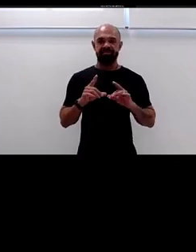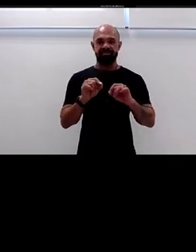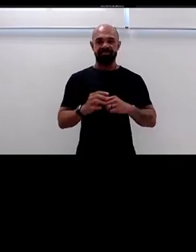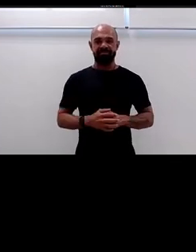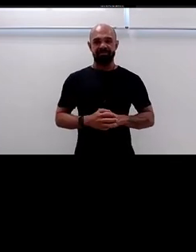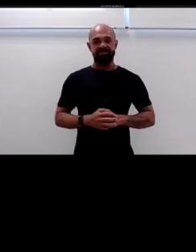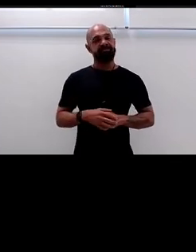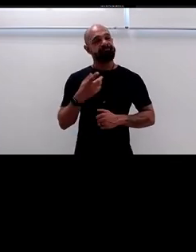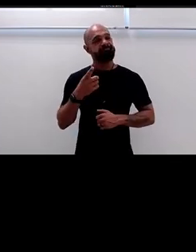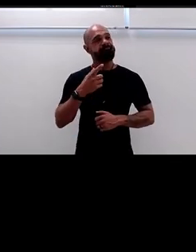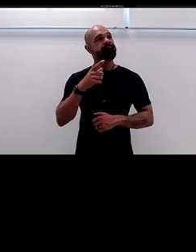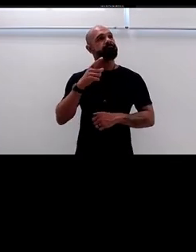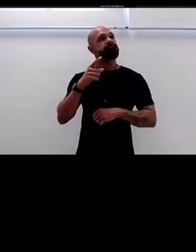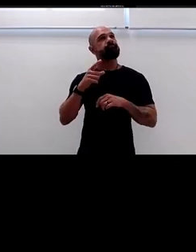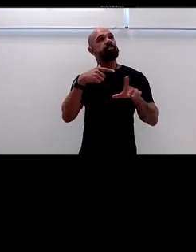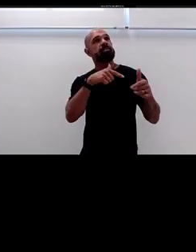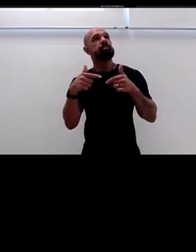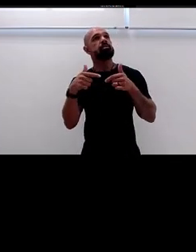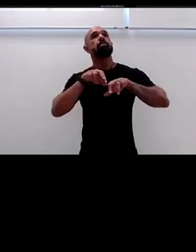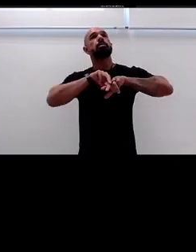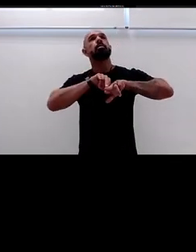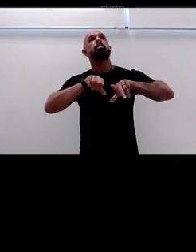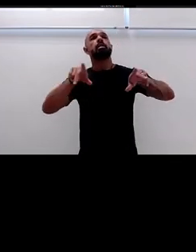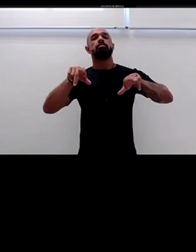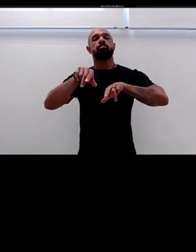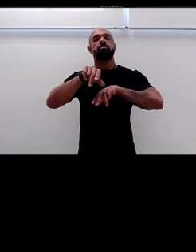nos ombros dos gigantes.